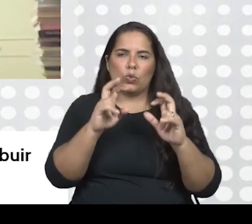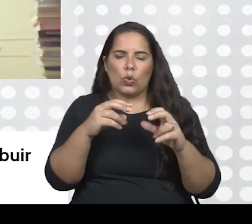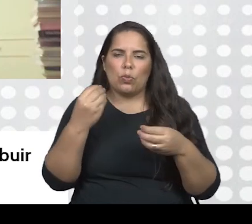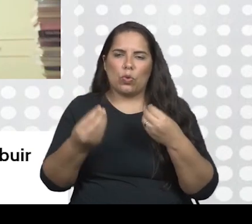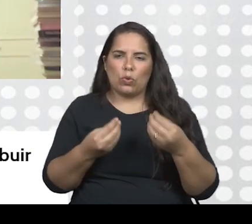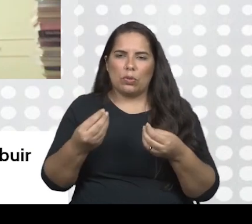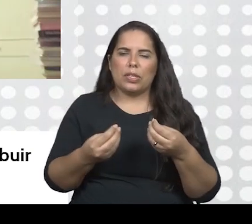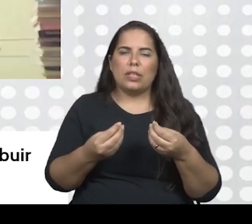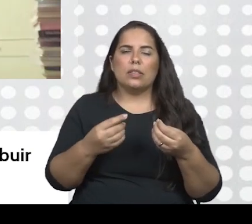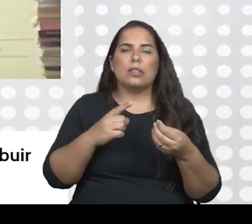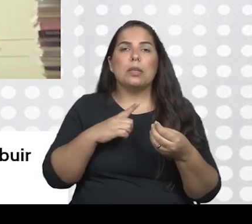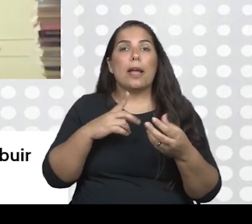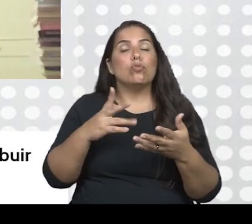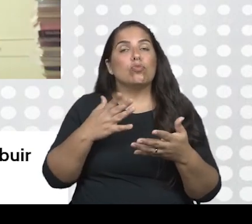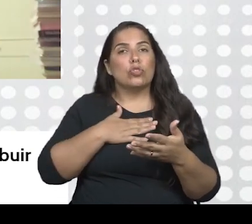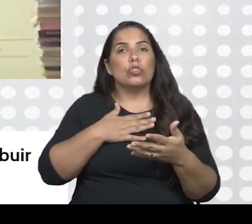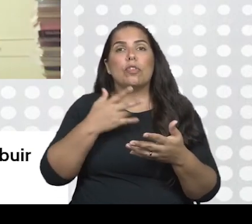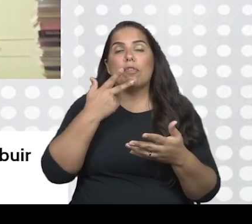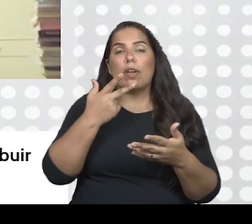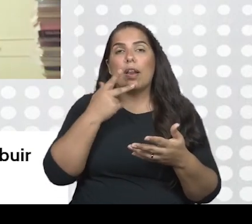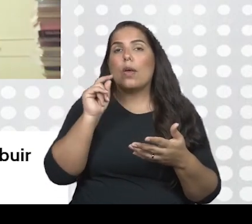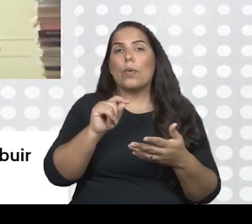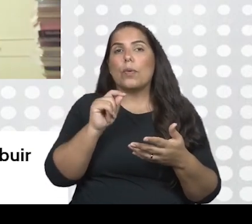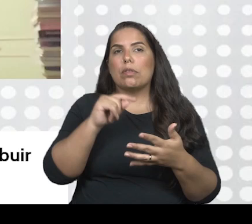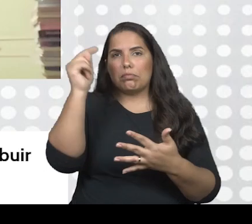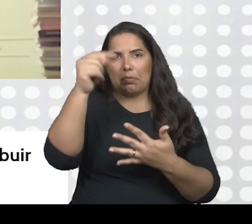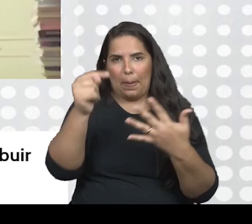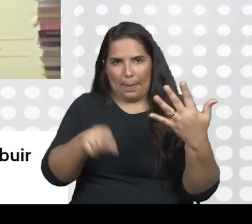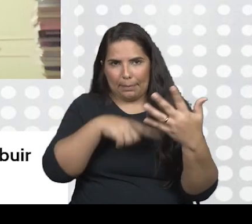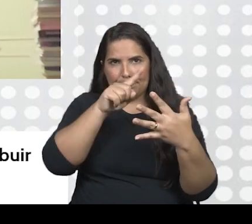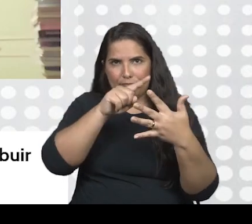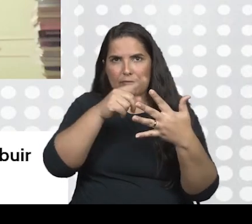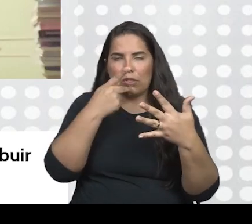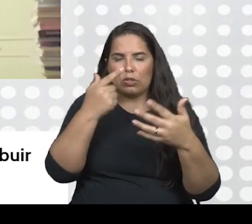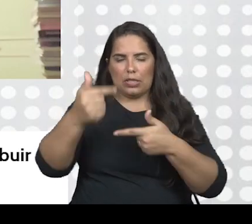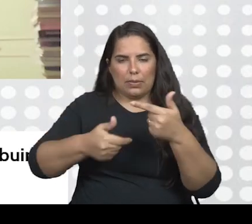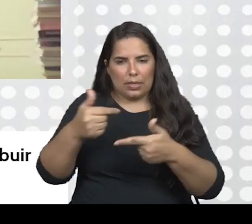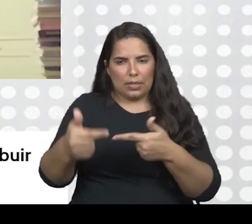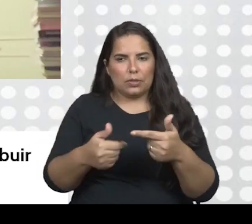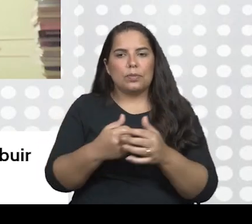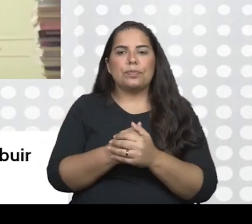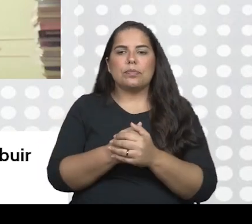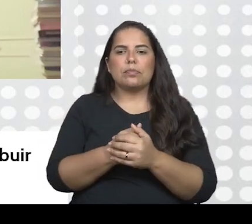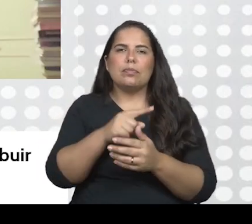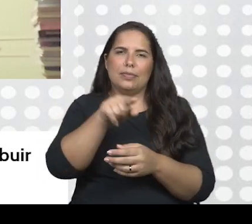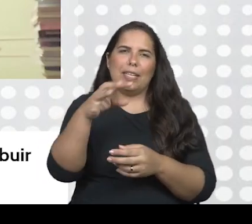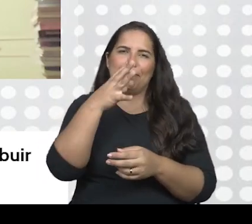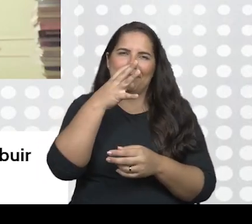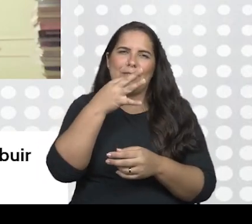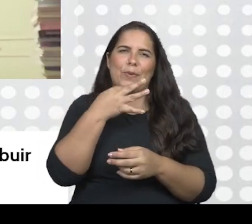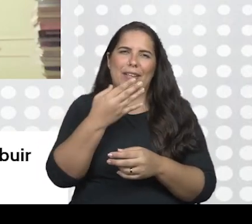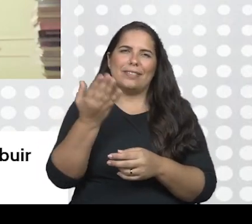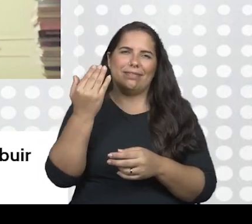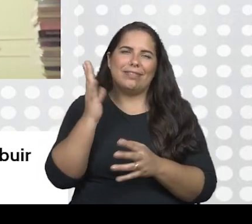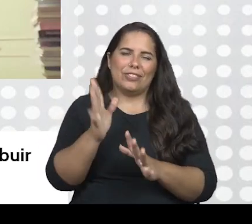DUA, mas eu gostaria de trazer uma das perspectivas com as quais eu tenho trabalhado. Quem já me assistiu em